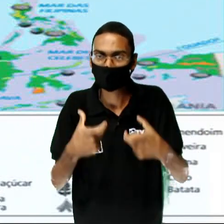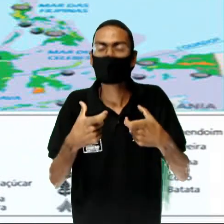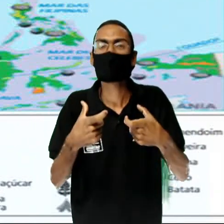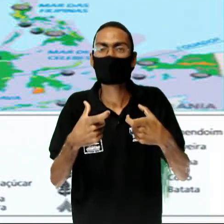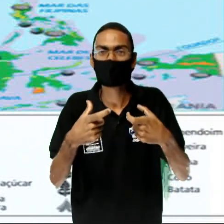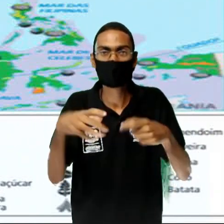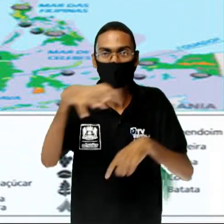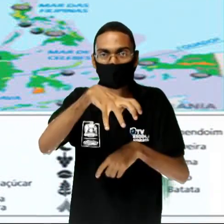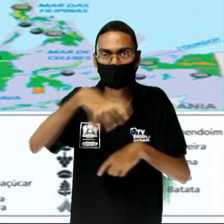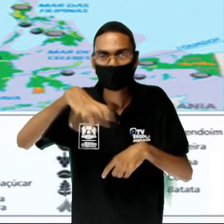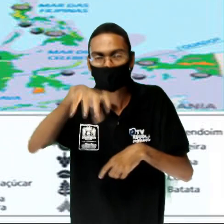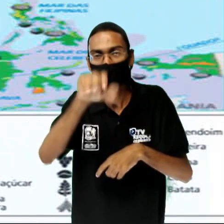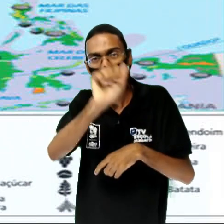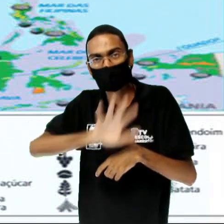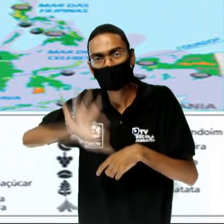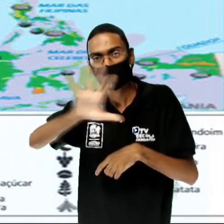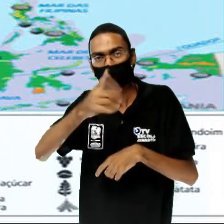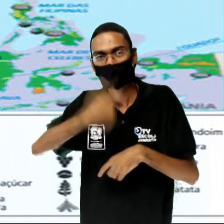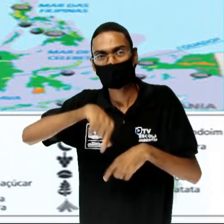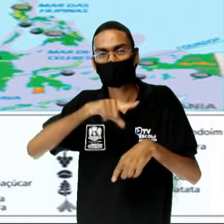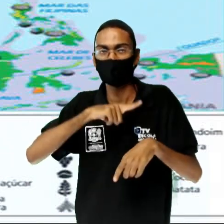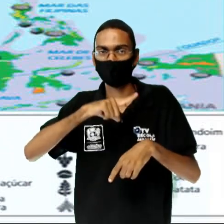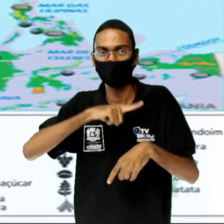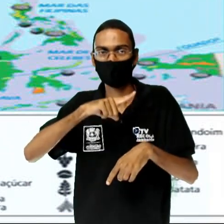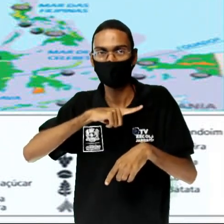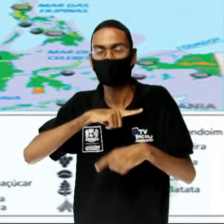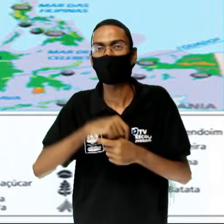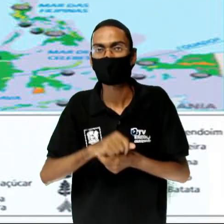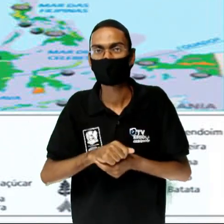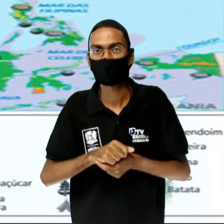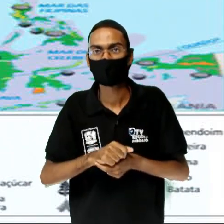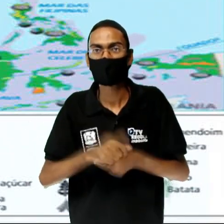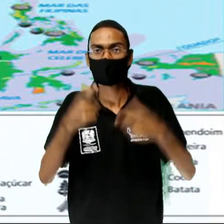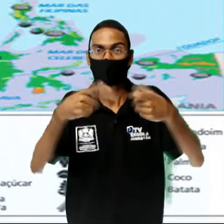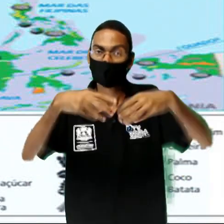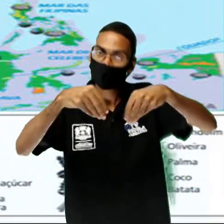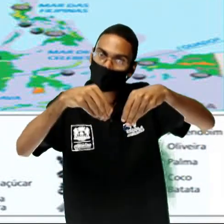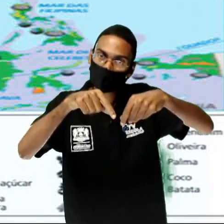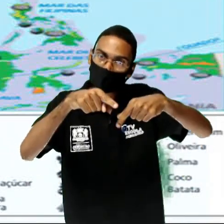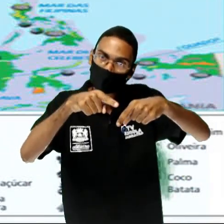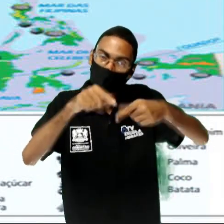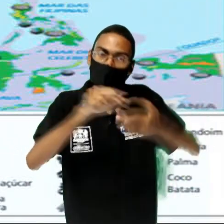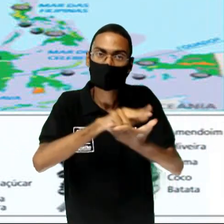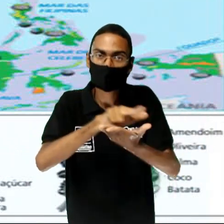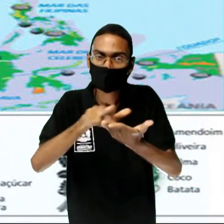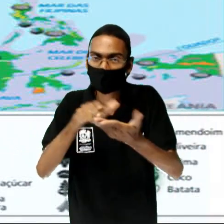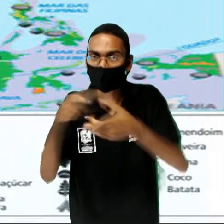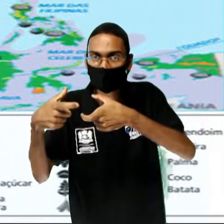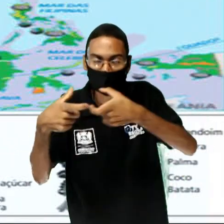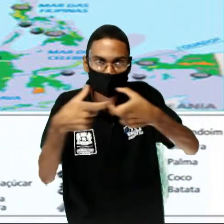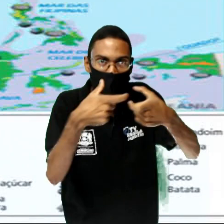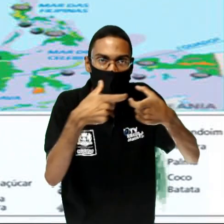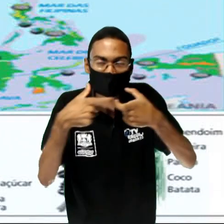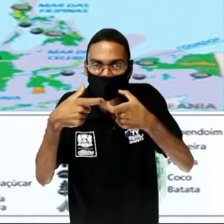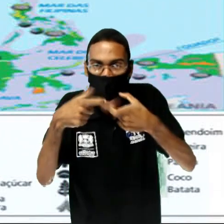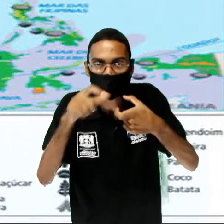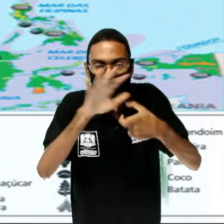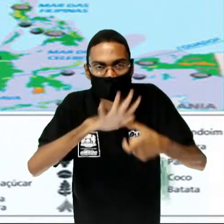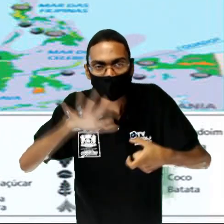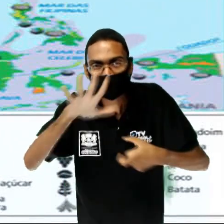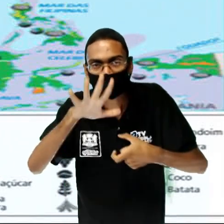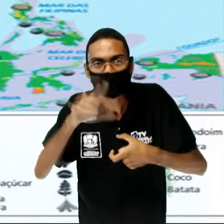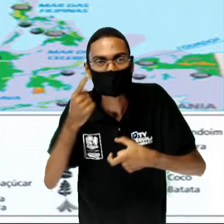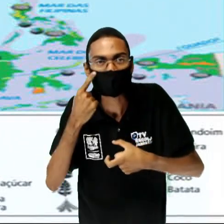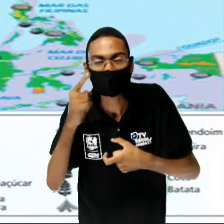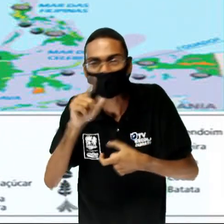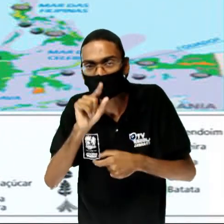asiático. Então a gente tem estepe, deserto ou semideserto, zona pantanosa sujeita a inundação, a gente tem área